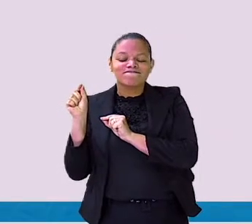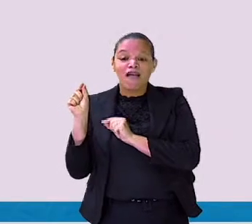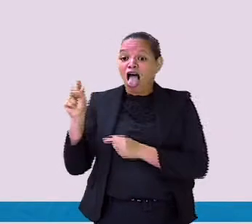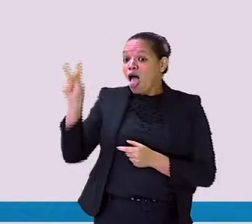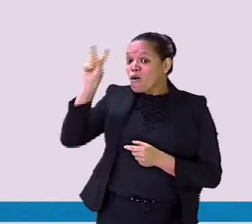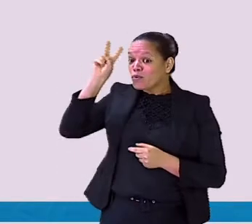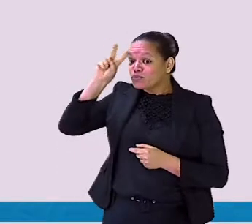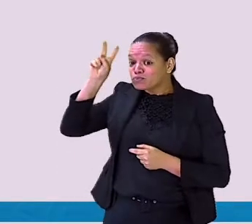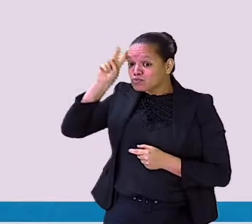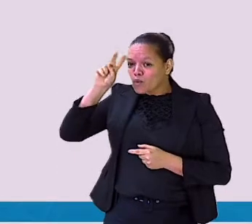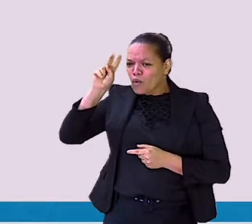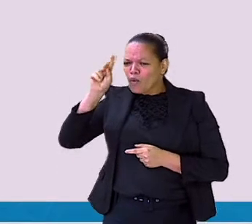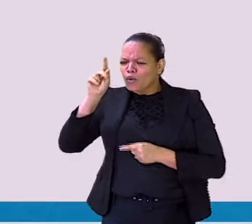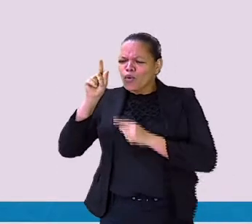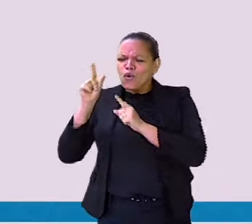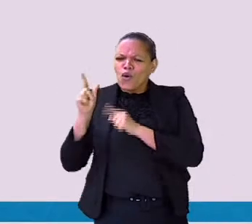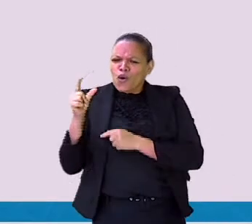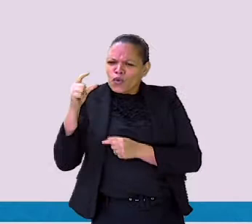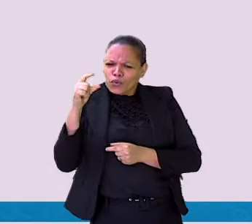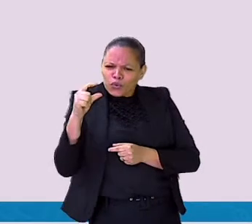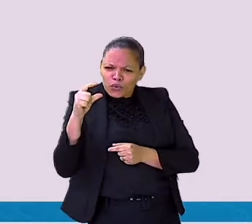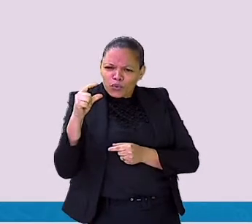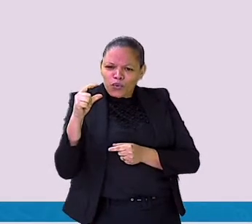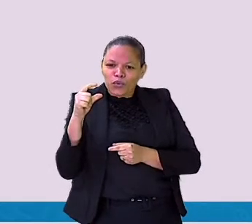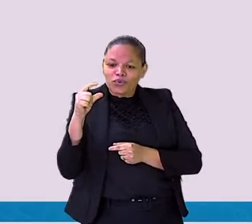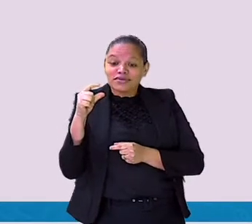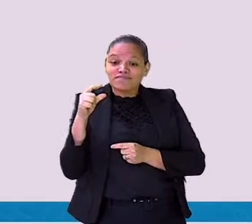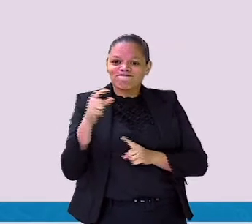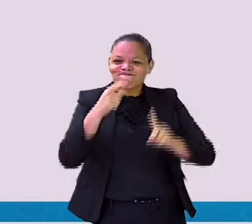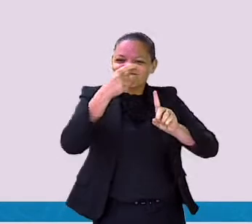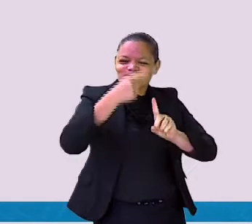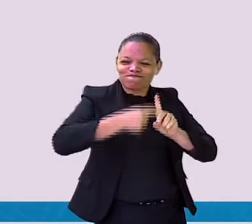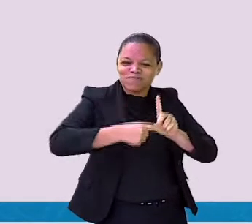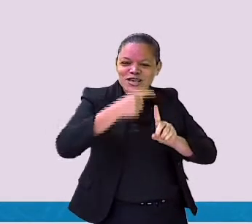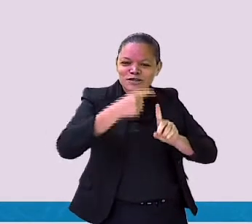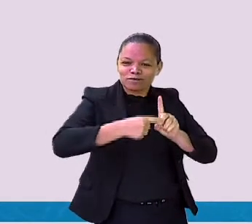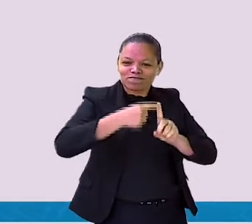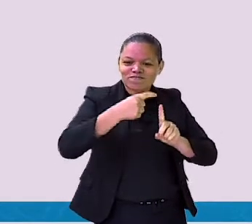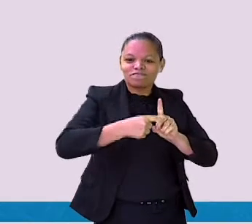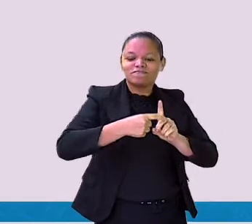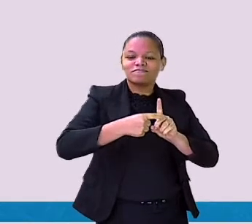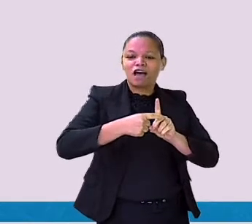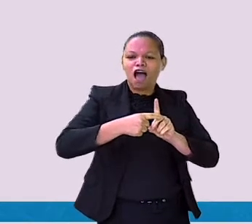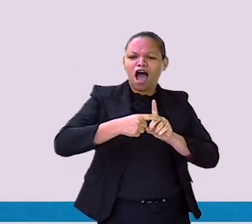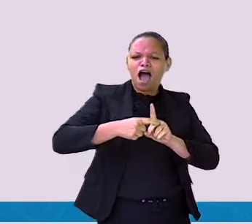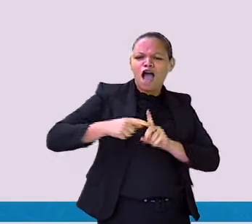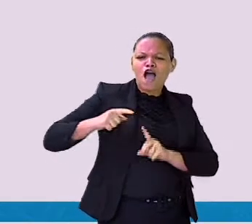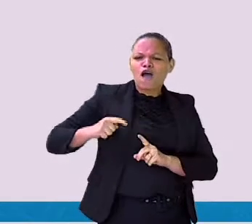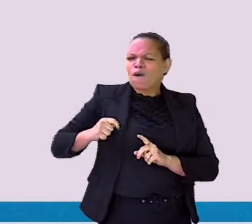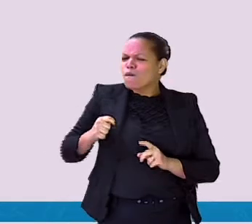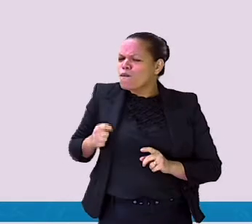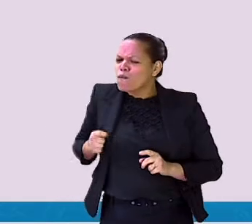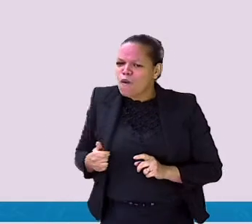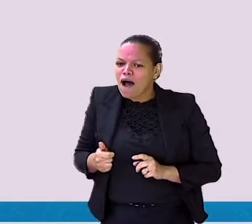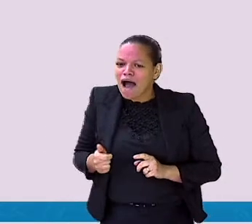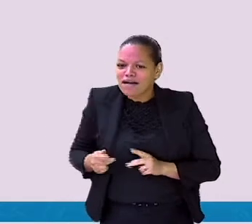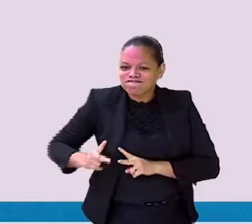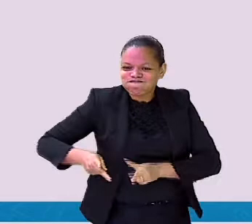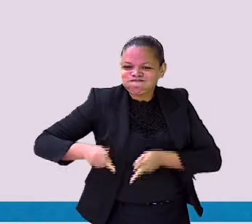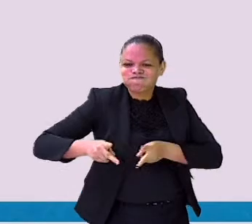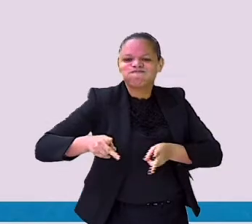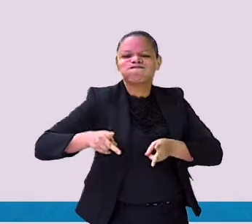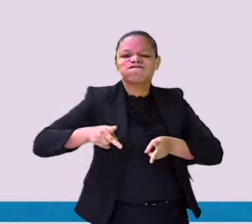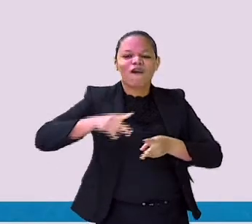cujos personagens são quase sempre animais e que ensina como agir de acordo com o bom